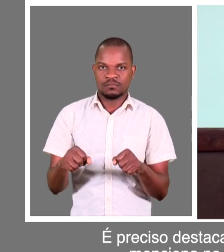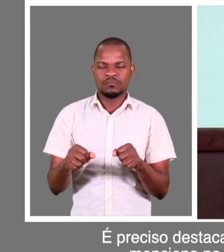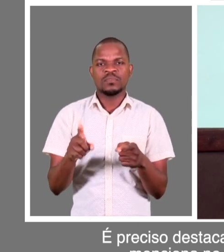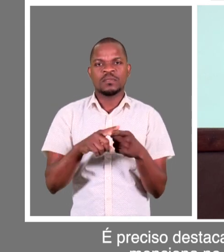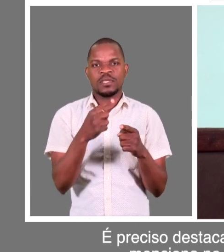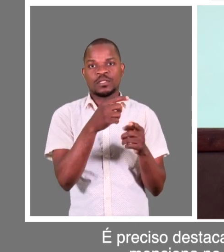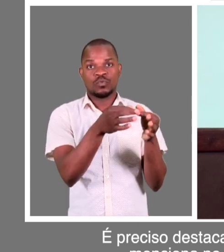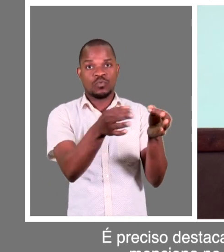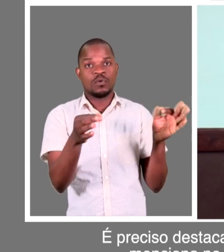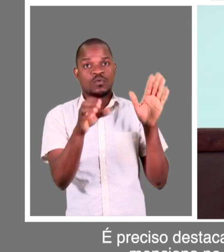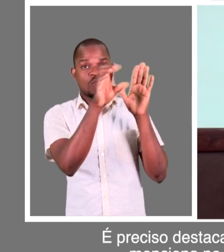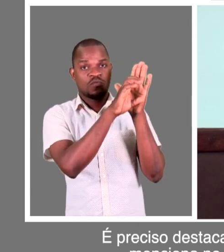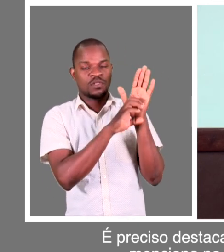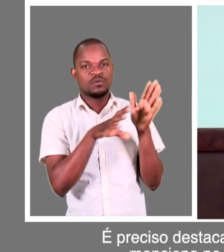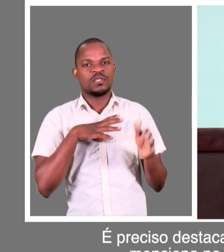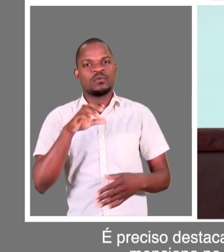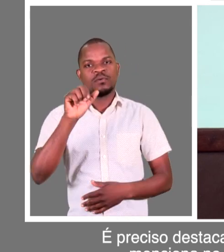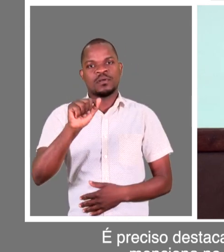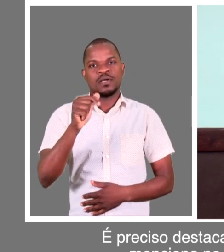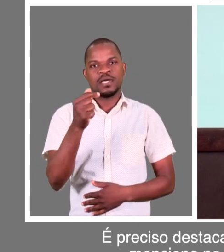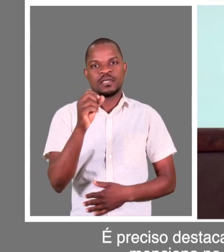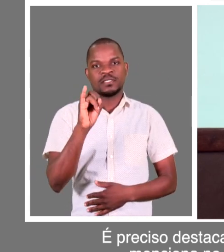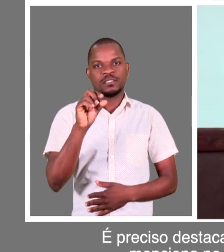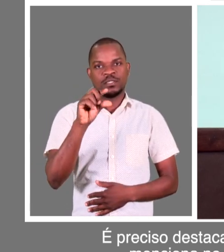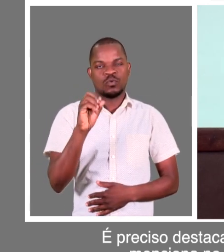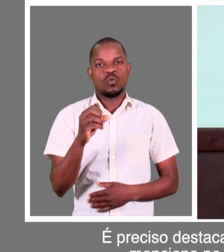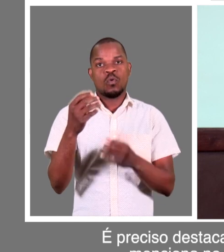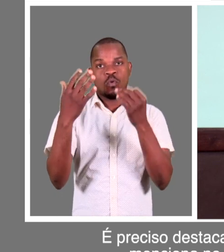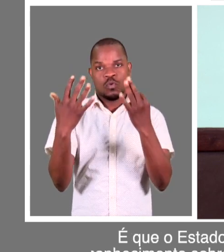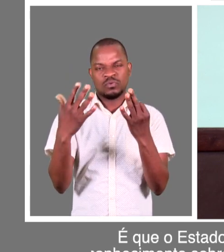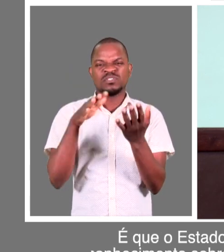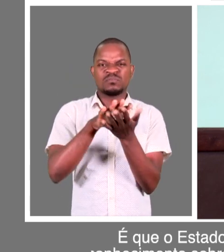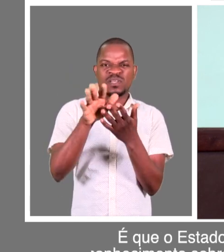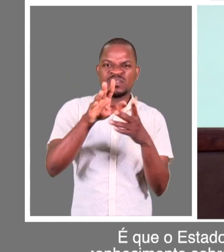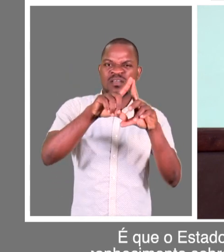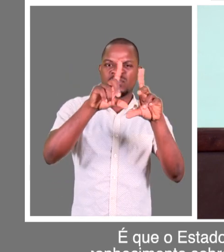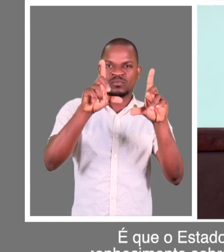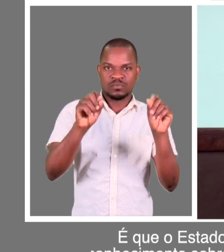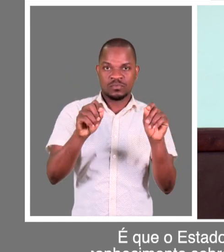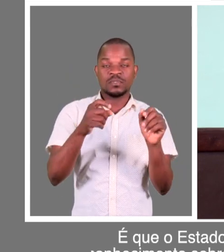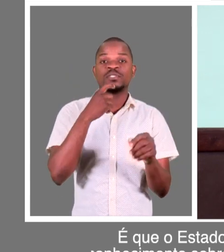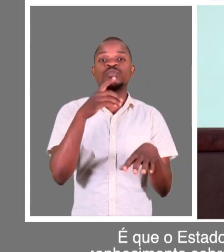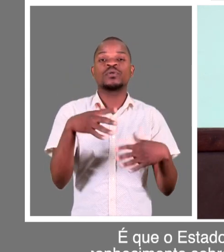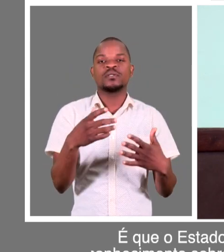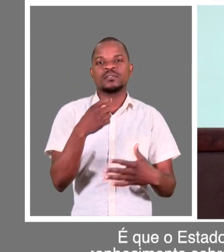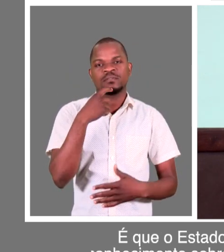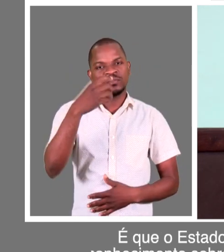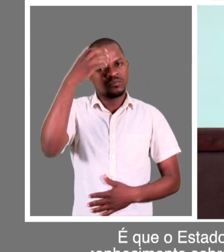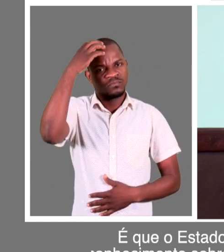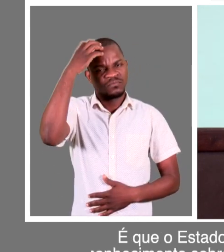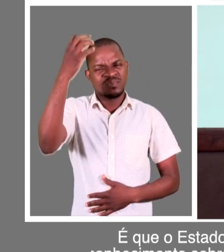coisas que a Convenção menciona no seu artigo 8 sobre consciencialização é que o Estado